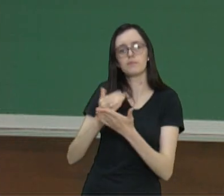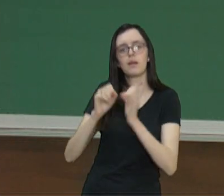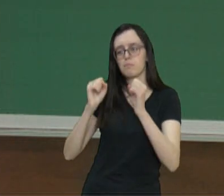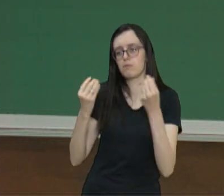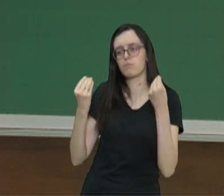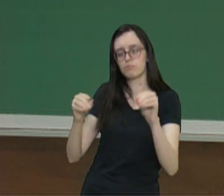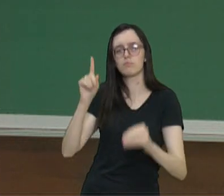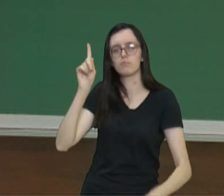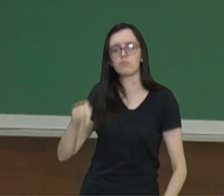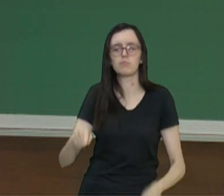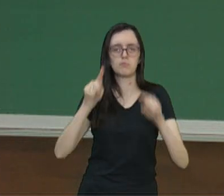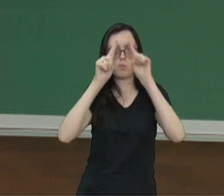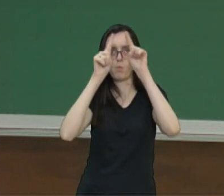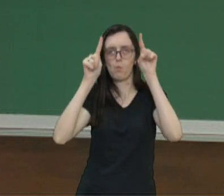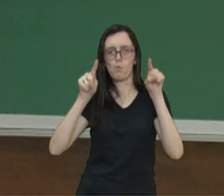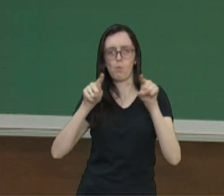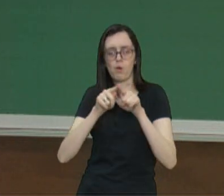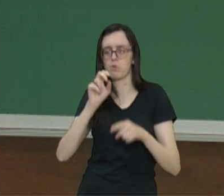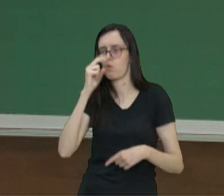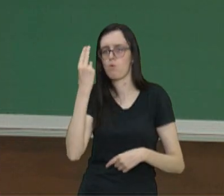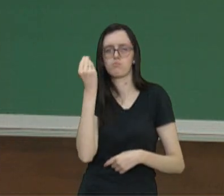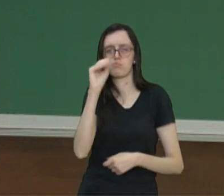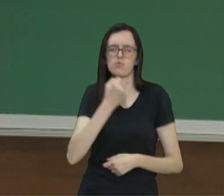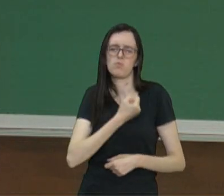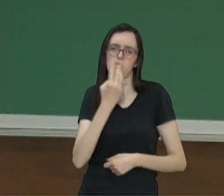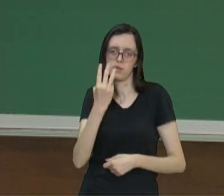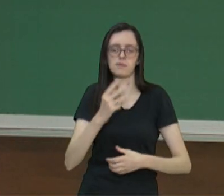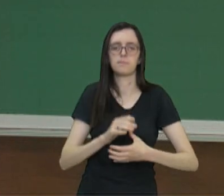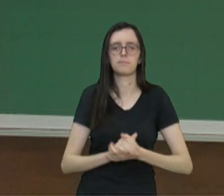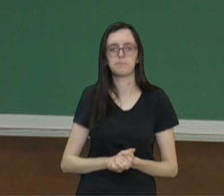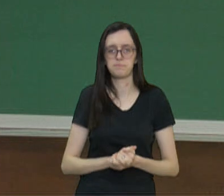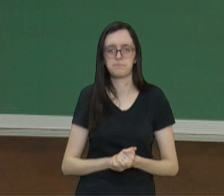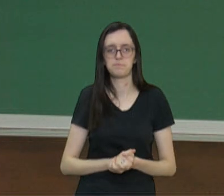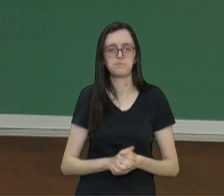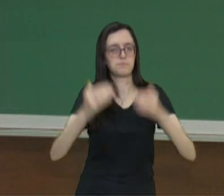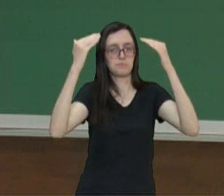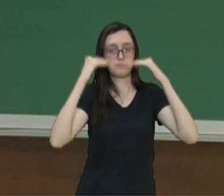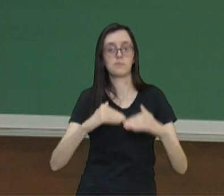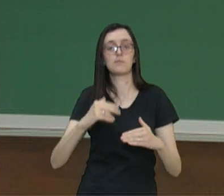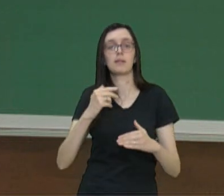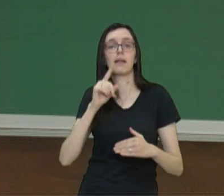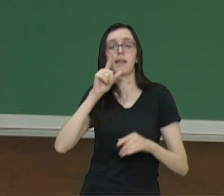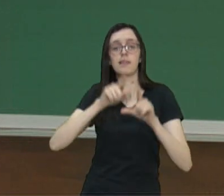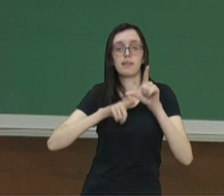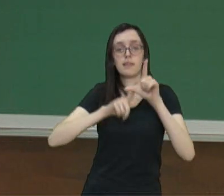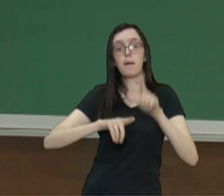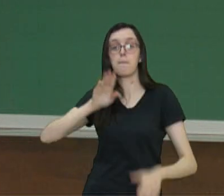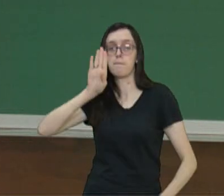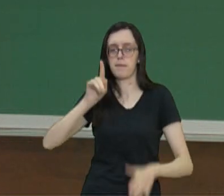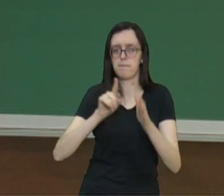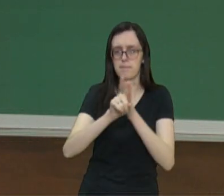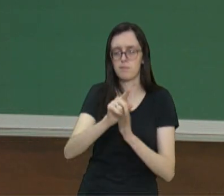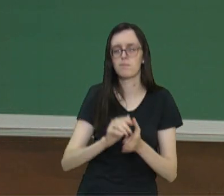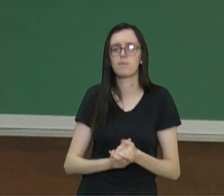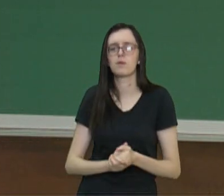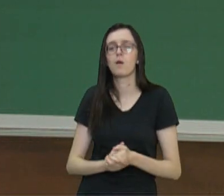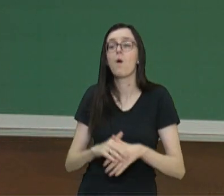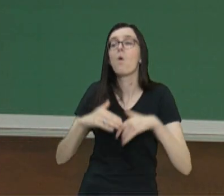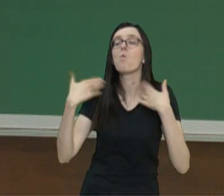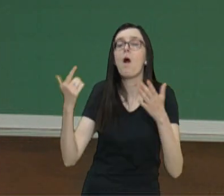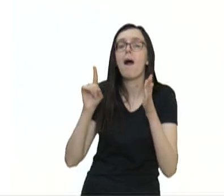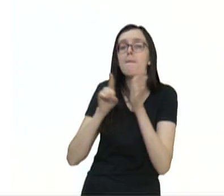um quadradinho ou você pode colocar o número 3. A segunda pergunta, a letra B. Quais perguntas